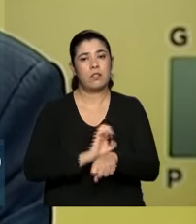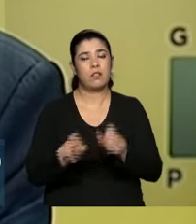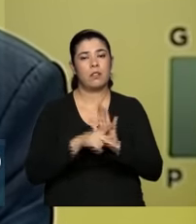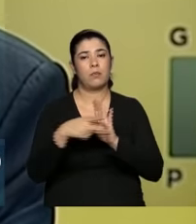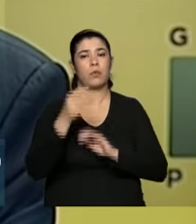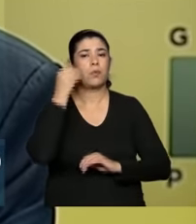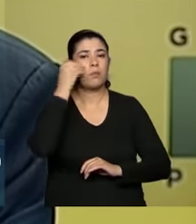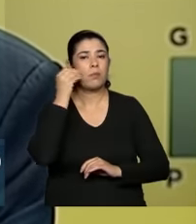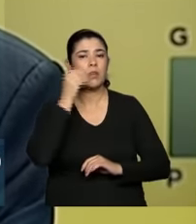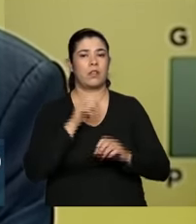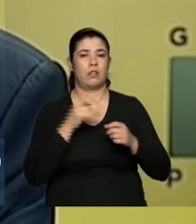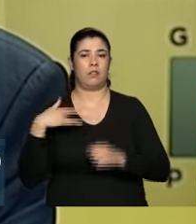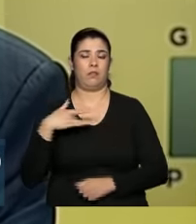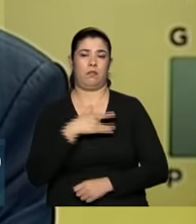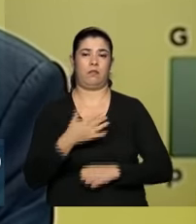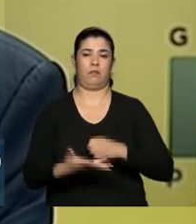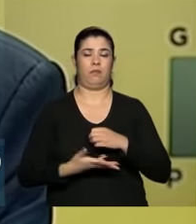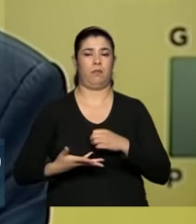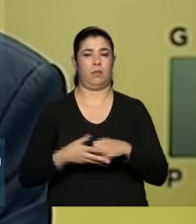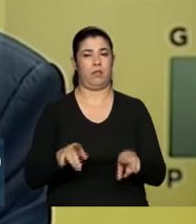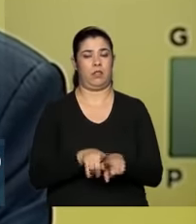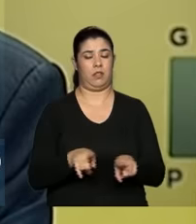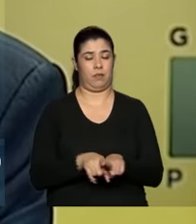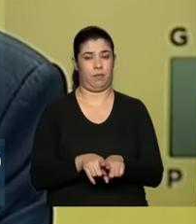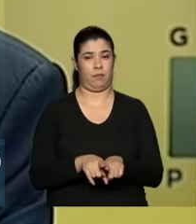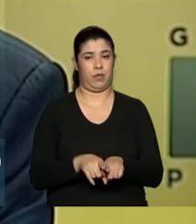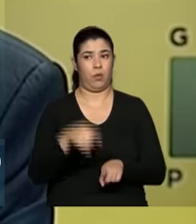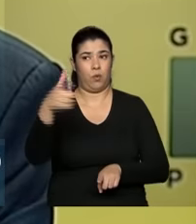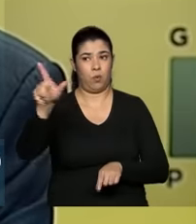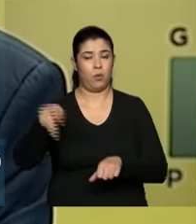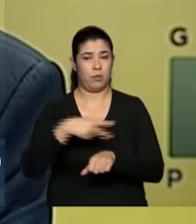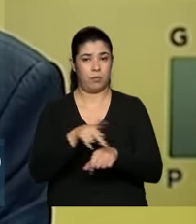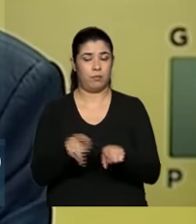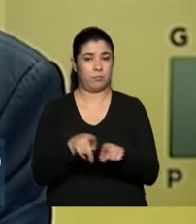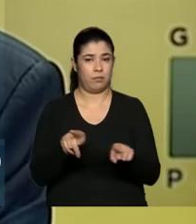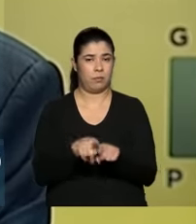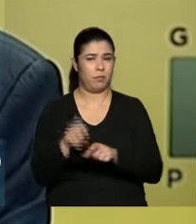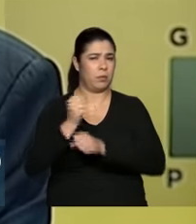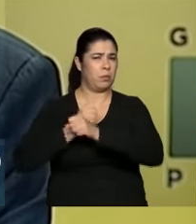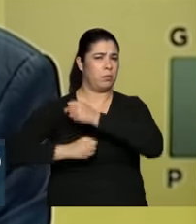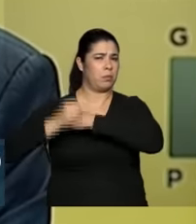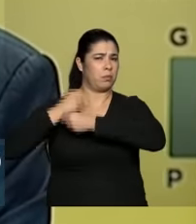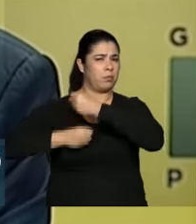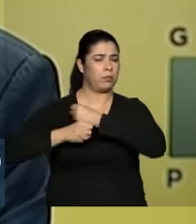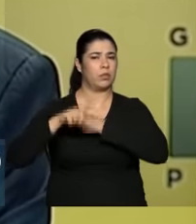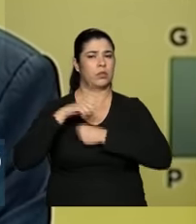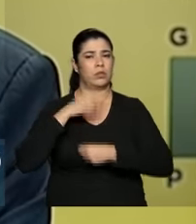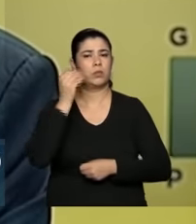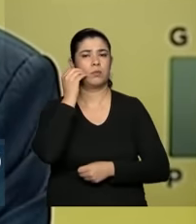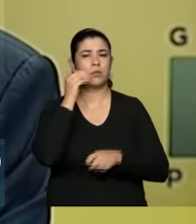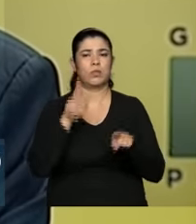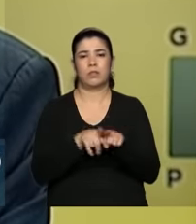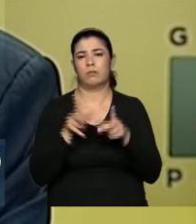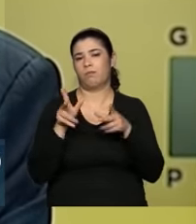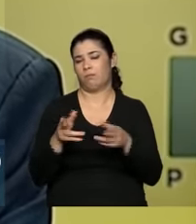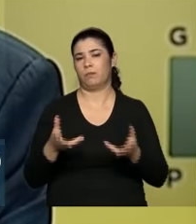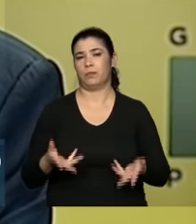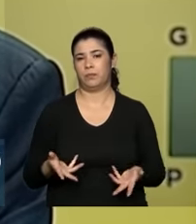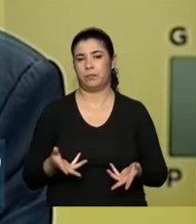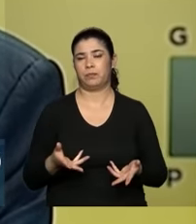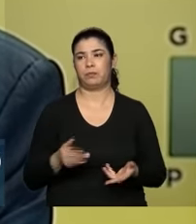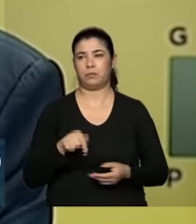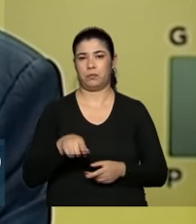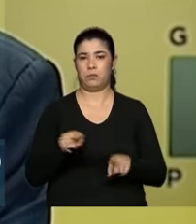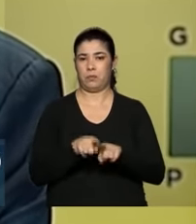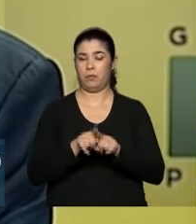experiência internacional, e sobretudo a nacional, é essa. Anos atrás, nós tivemos uma